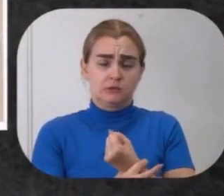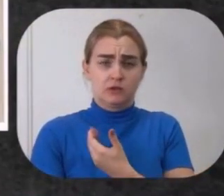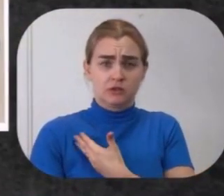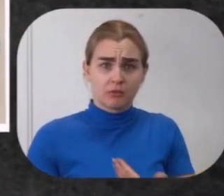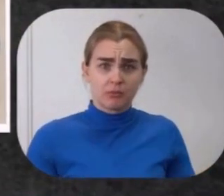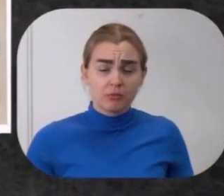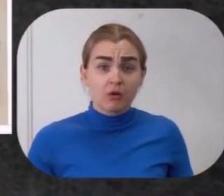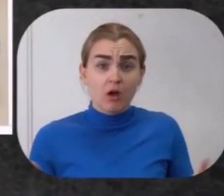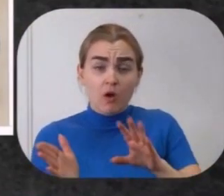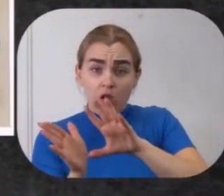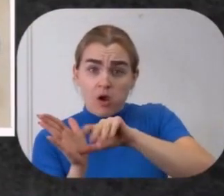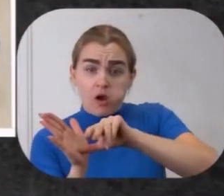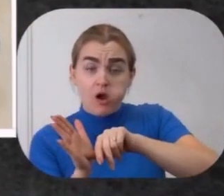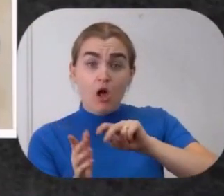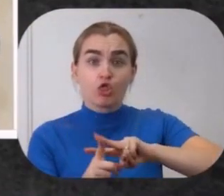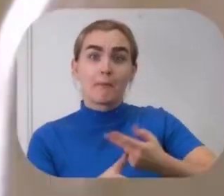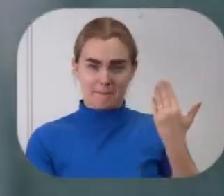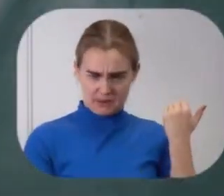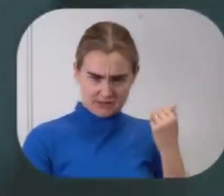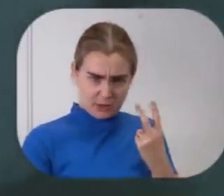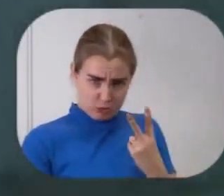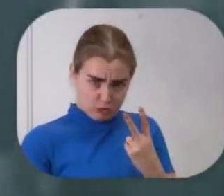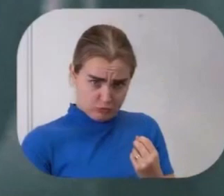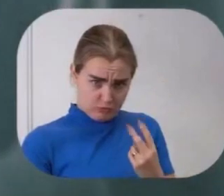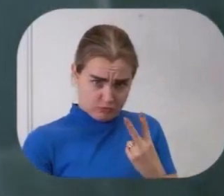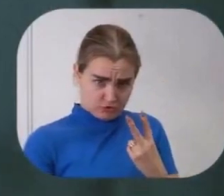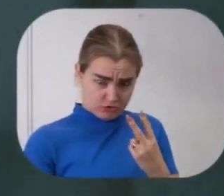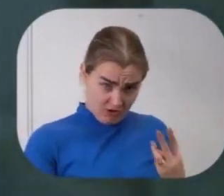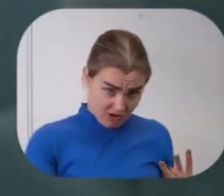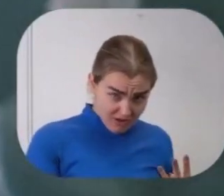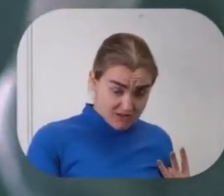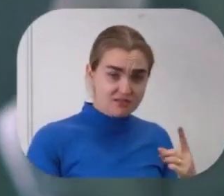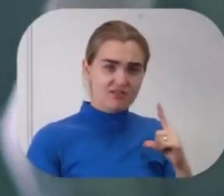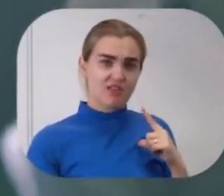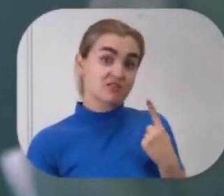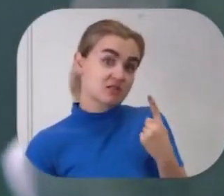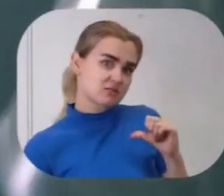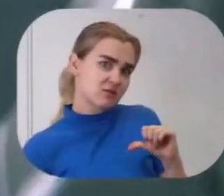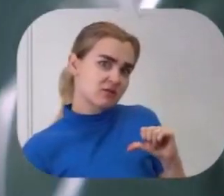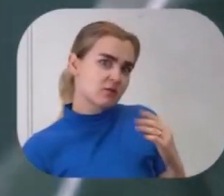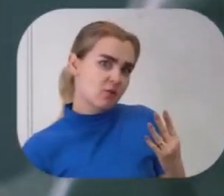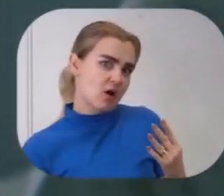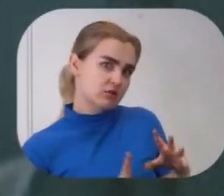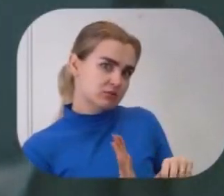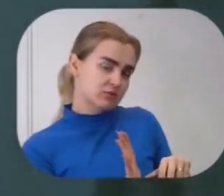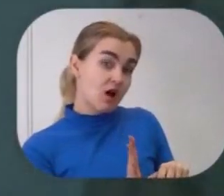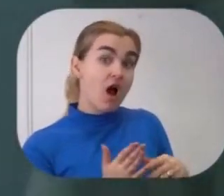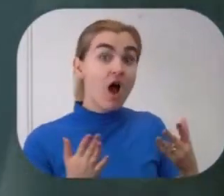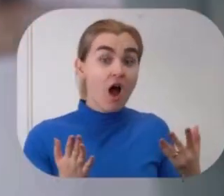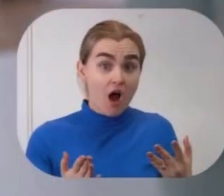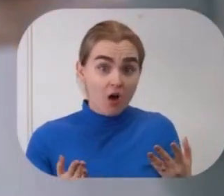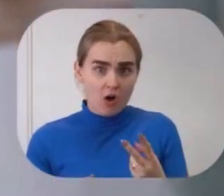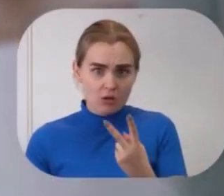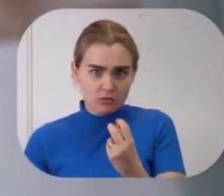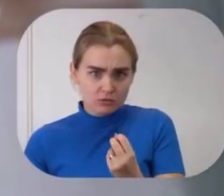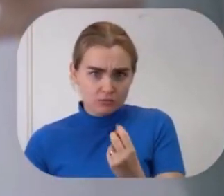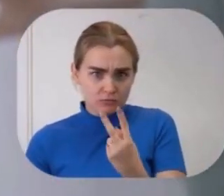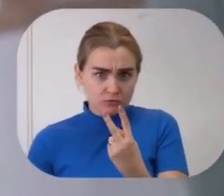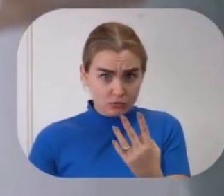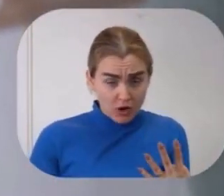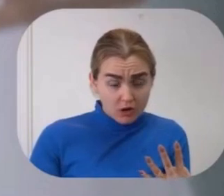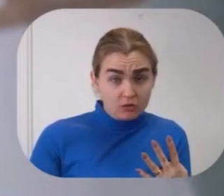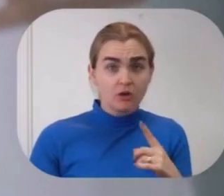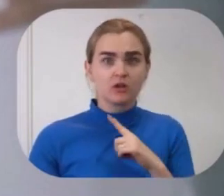e mortes no trânsito também crescem. Em julho de 2023, foram 194 furtos. Agora, em julho